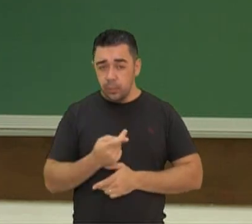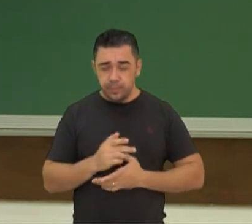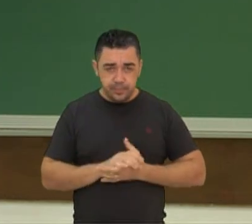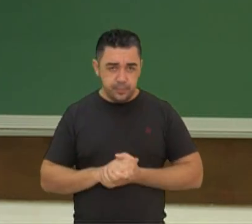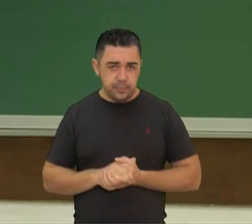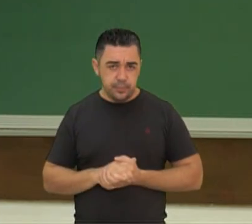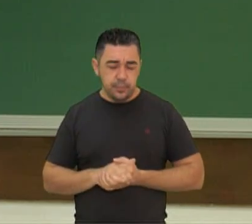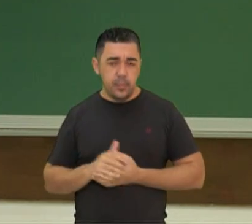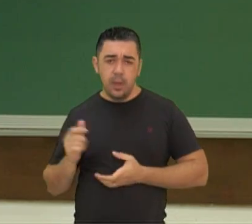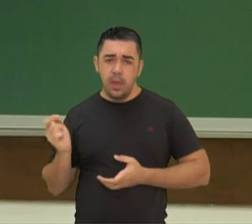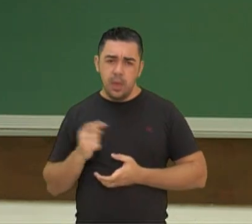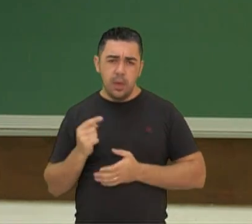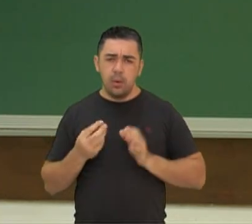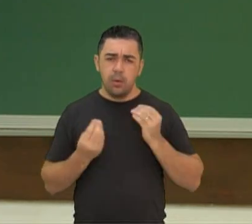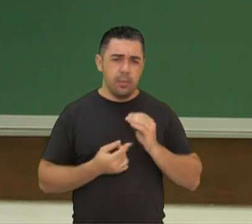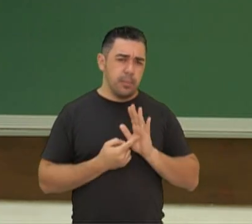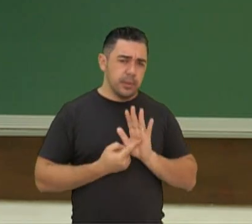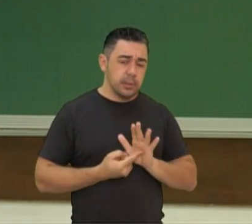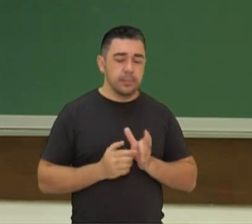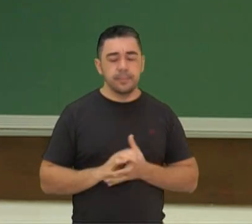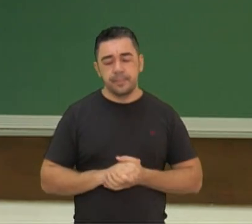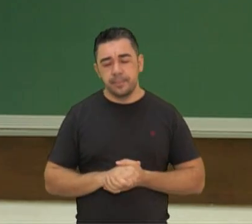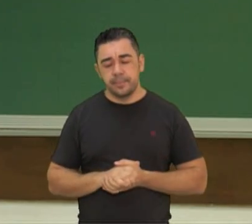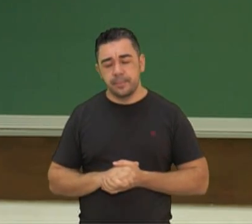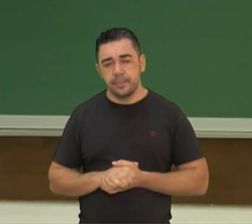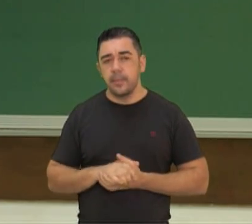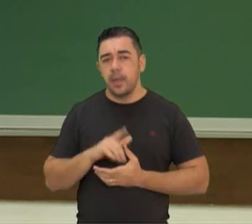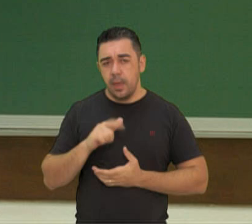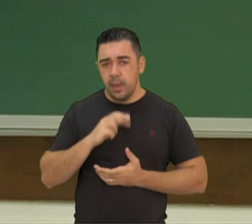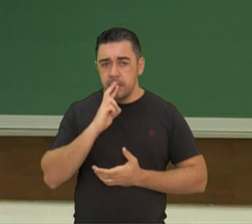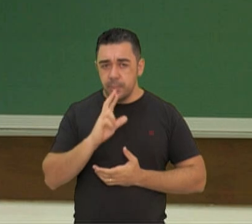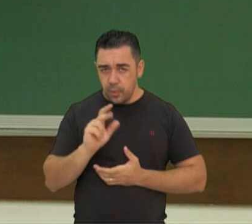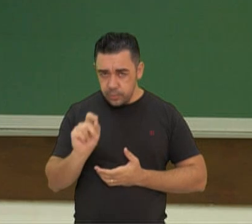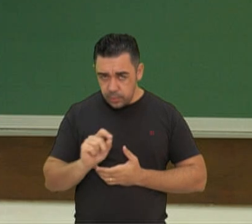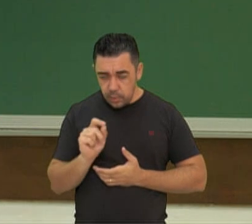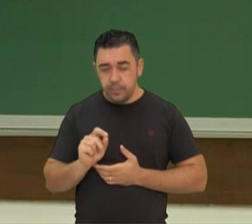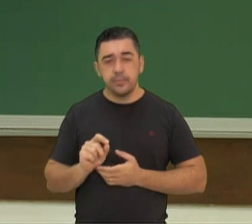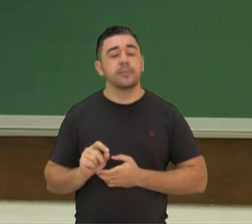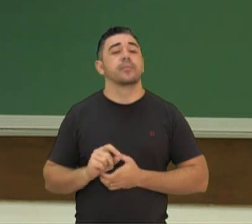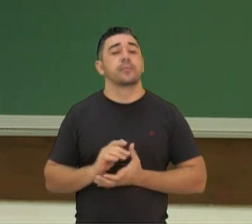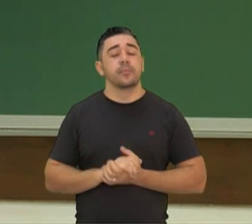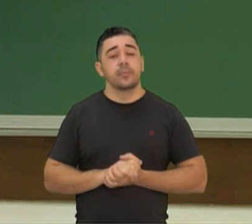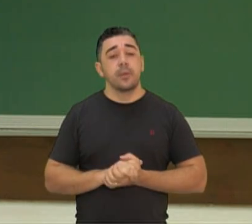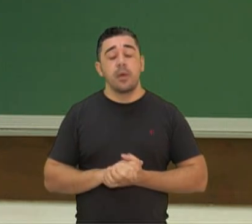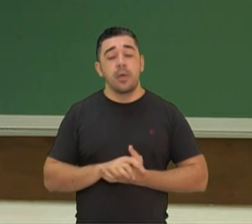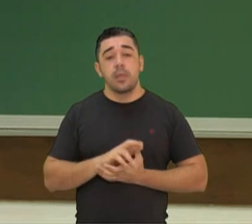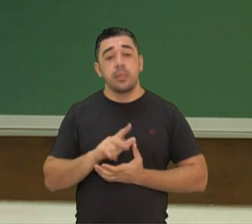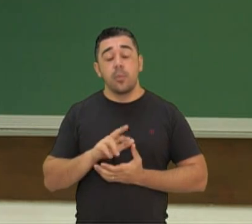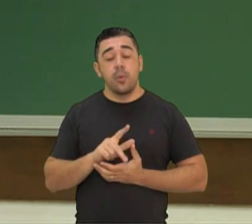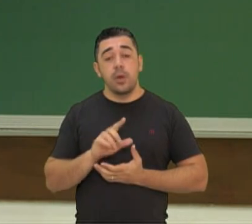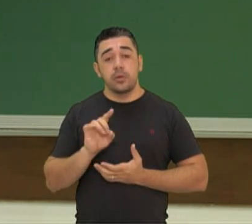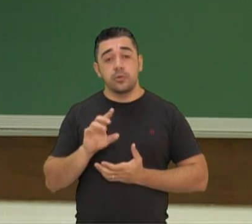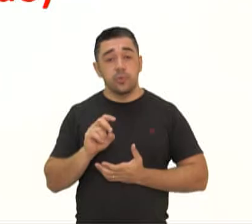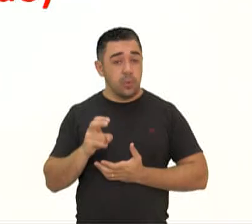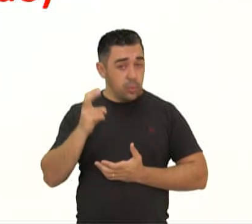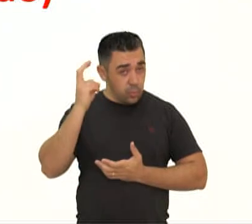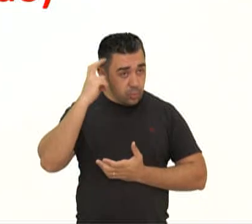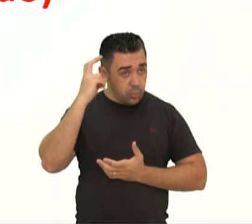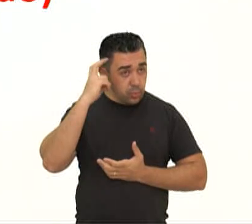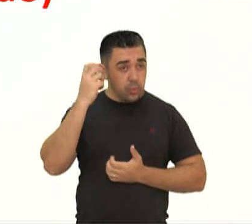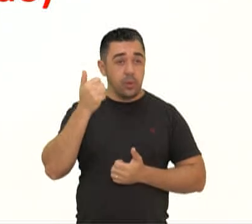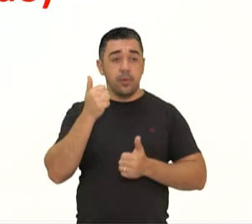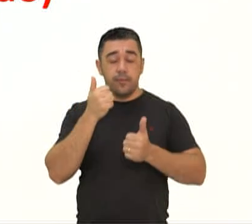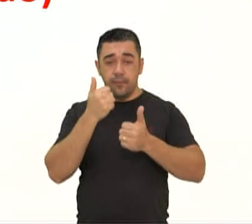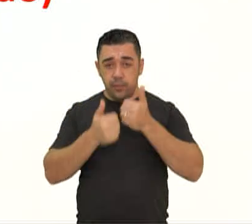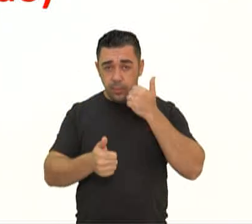do jornalista é apresentada no texto, nossa resposta, nossa correção. Não é apenas parte da cultura do futebol,